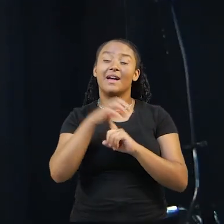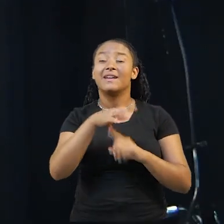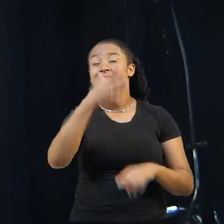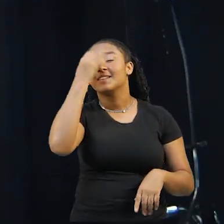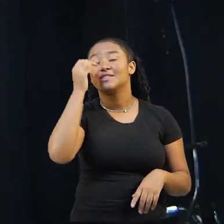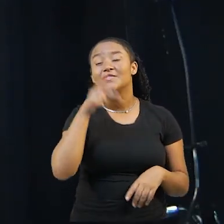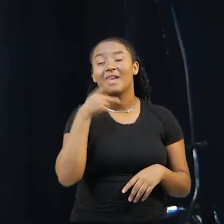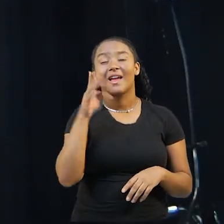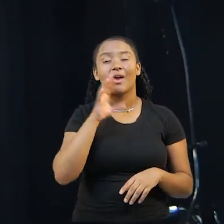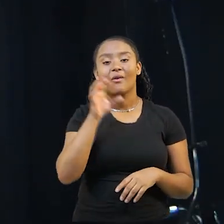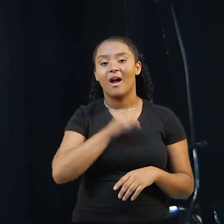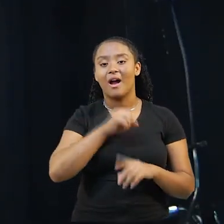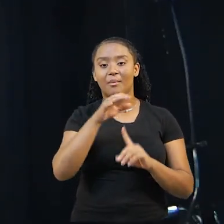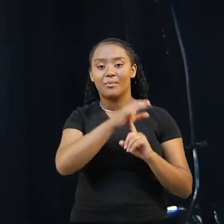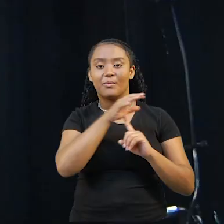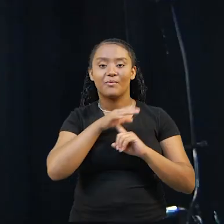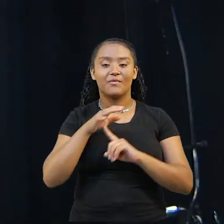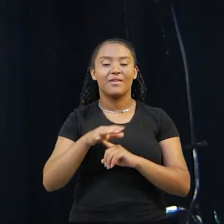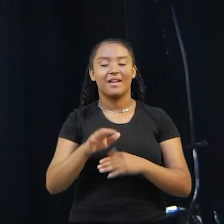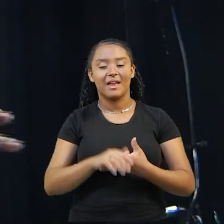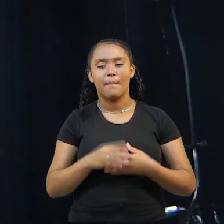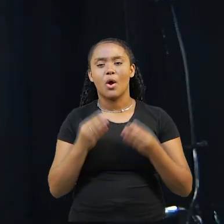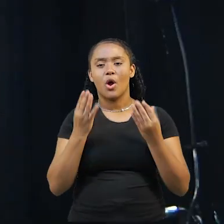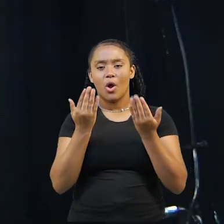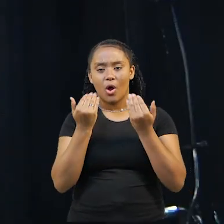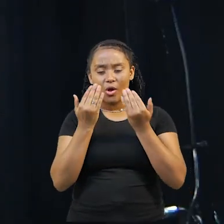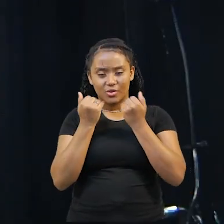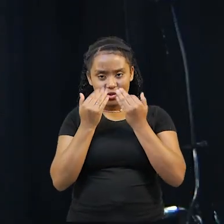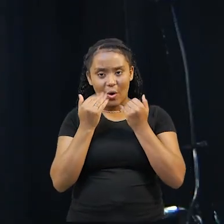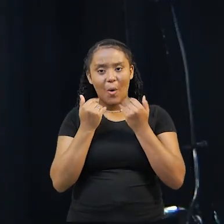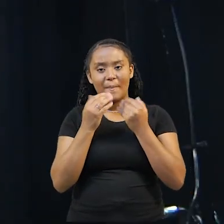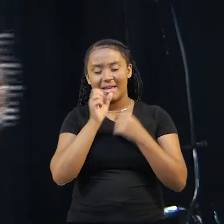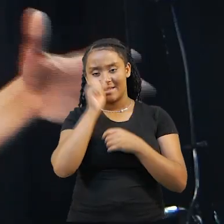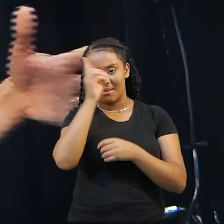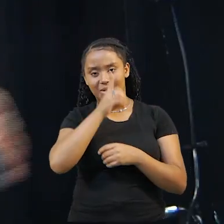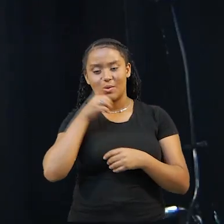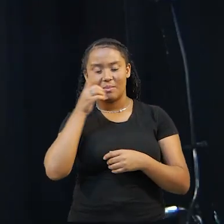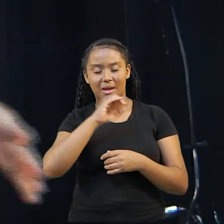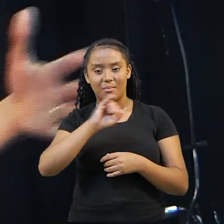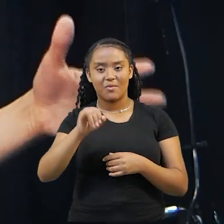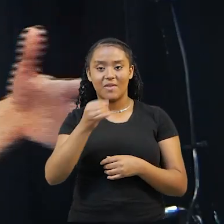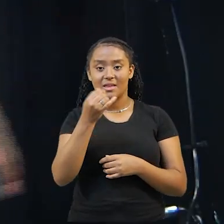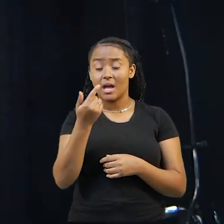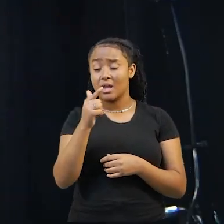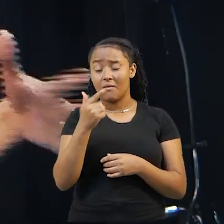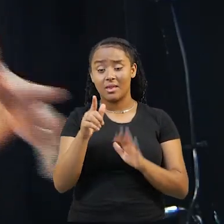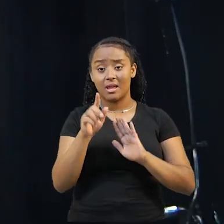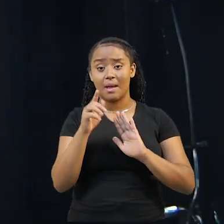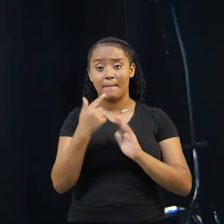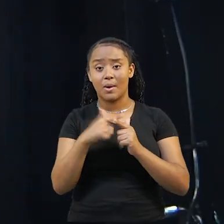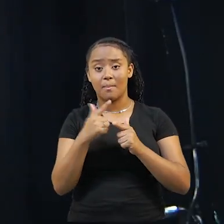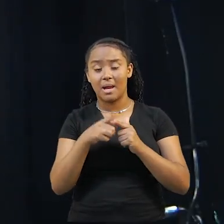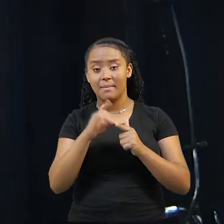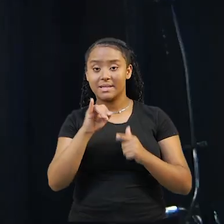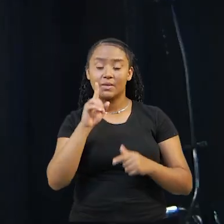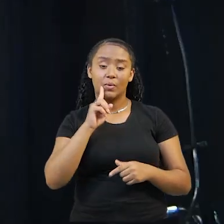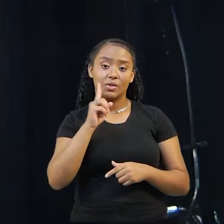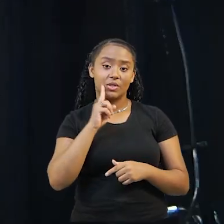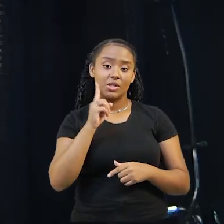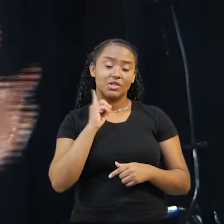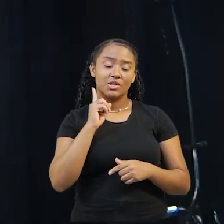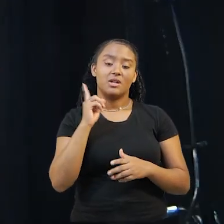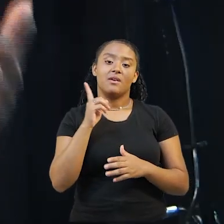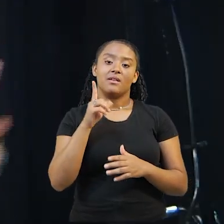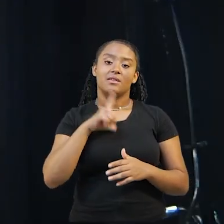adoro feira, a gente pode comer um pastelzinho de feira no fim de semana, que não vai ter problema. Se a gente tiver uma dieta, né, no dia a dia,